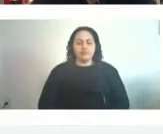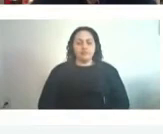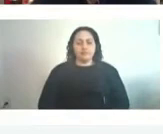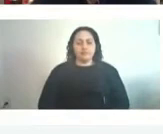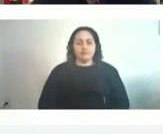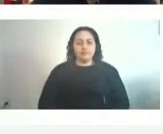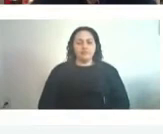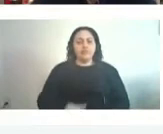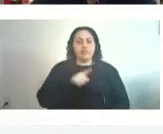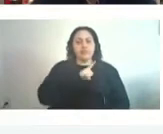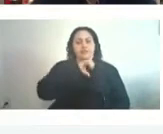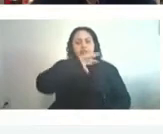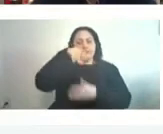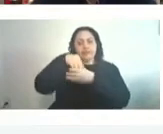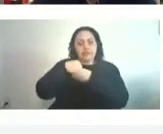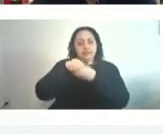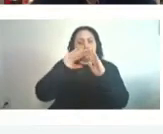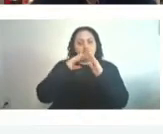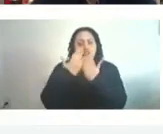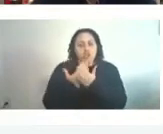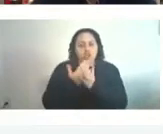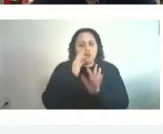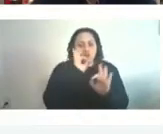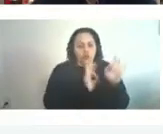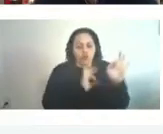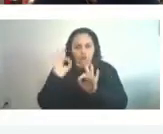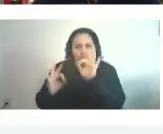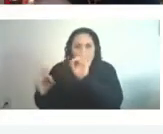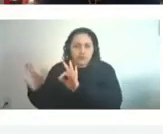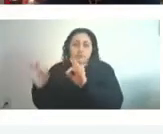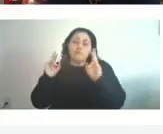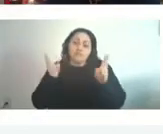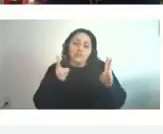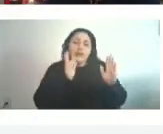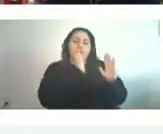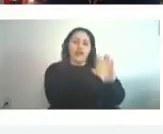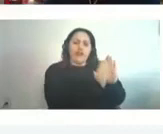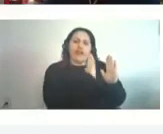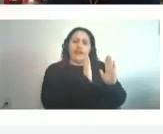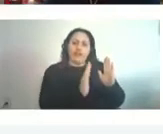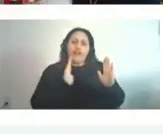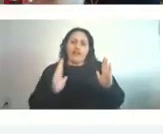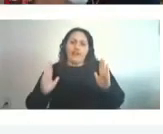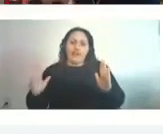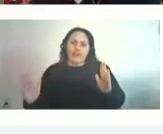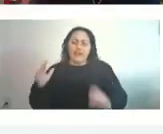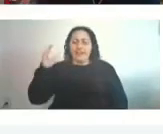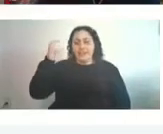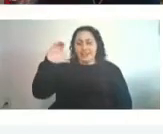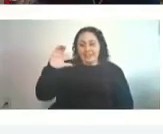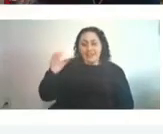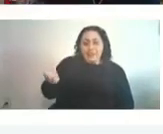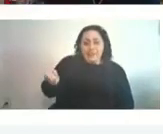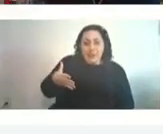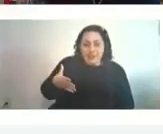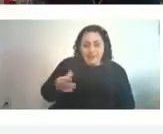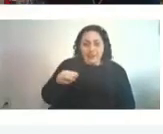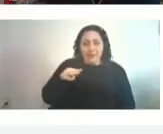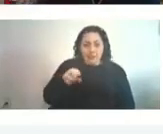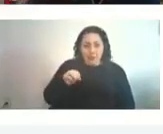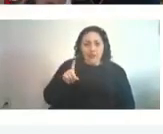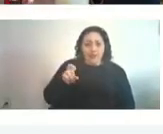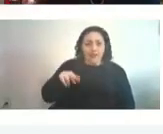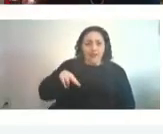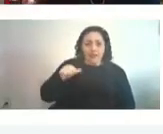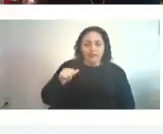partir dessa compreensão, né? Sem dúvida, a ciência moderna trouxe muitos avanços do ponto de vista da produção